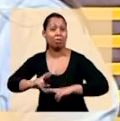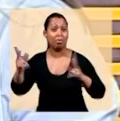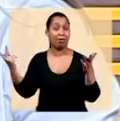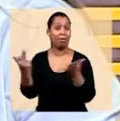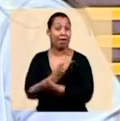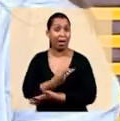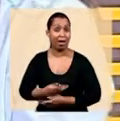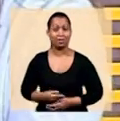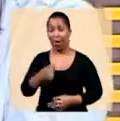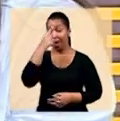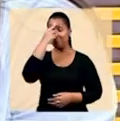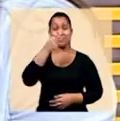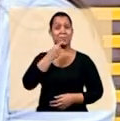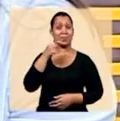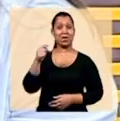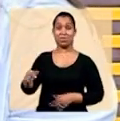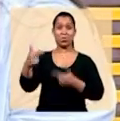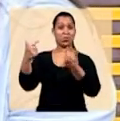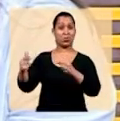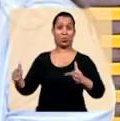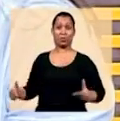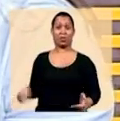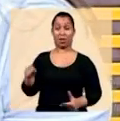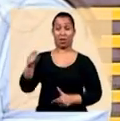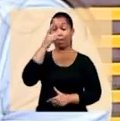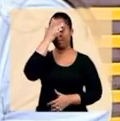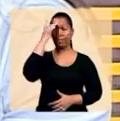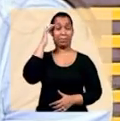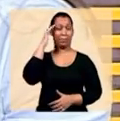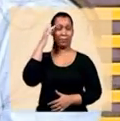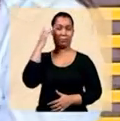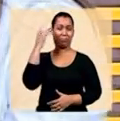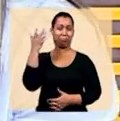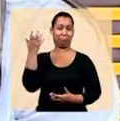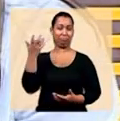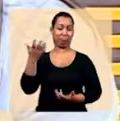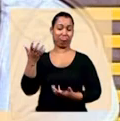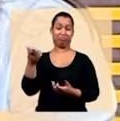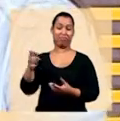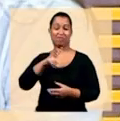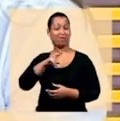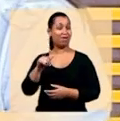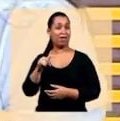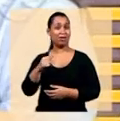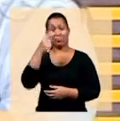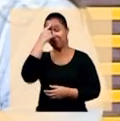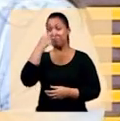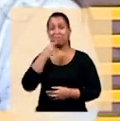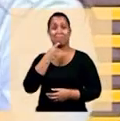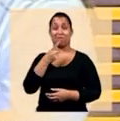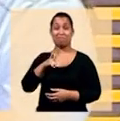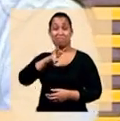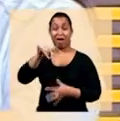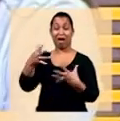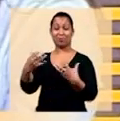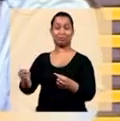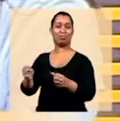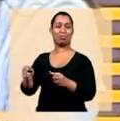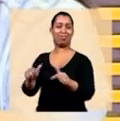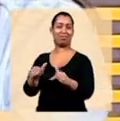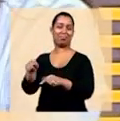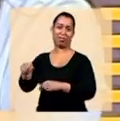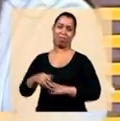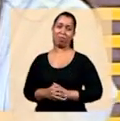maneira equivocada, né? Você não tem o perfil para aquilo. Não quer dizer que você é uma pessoa incompetente. Quer dizer que você não tem o perfil